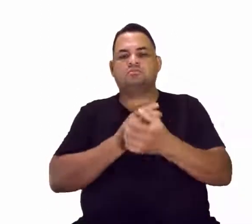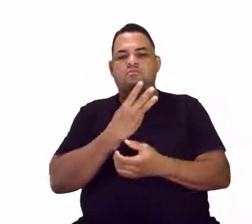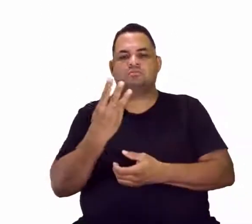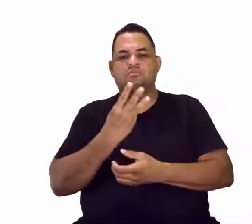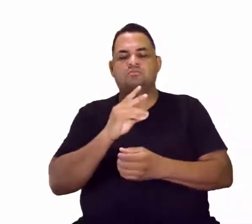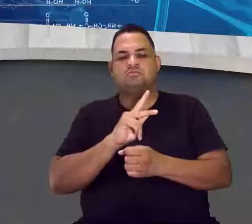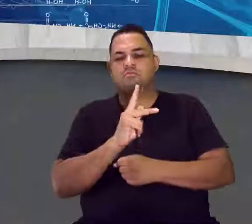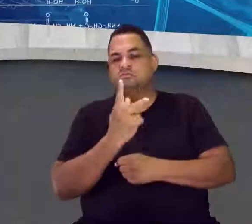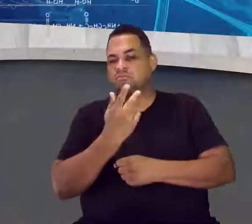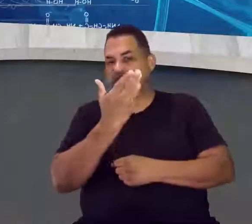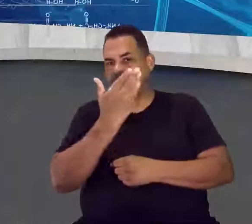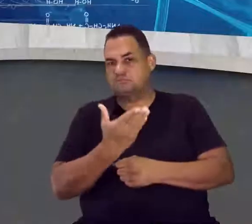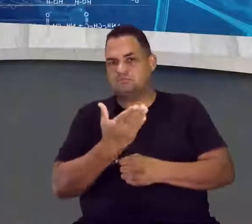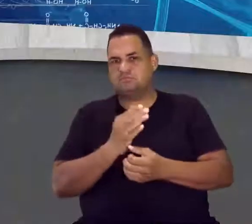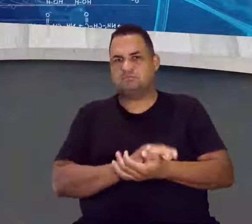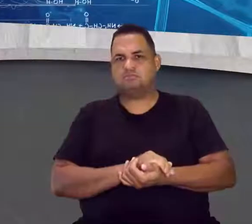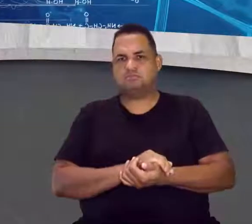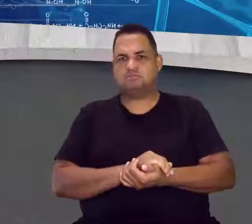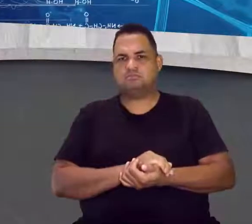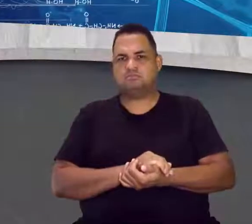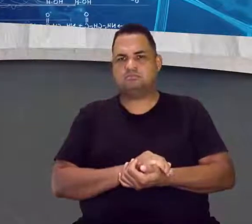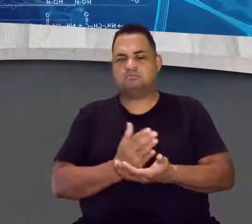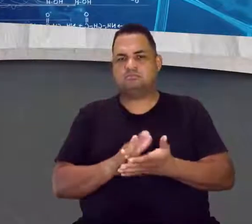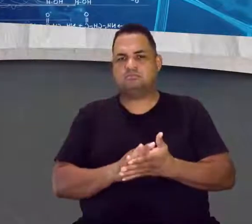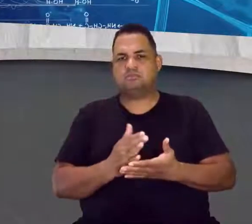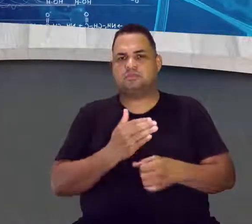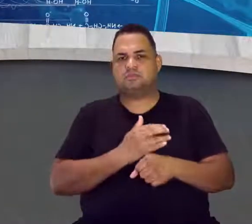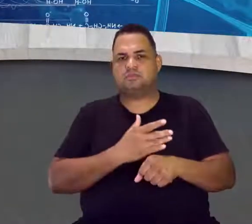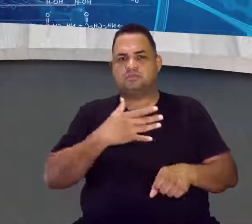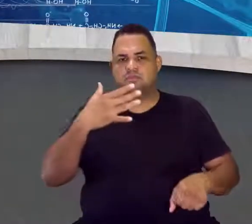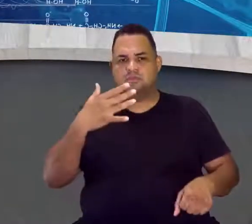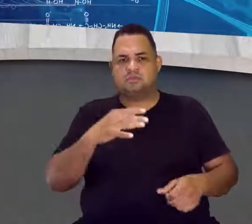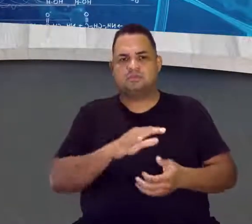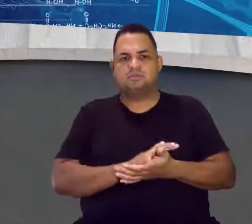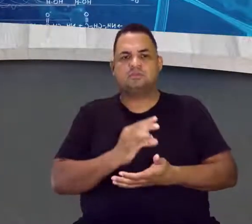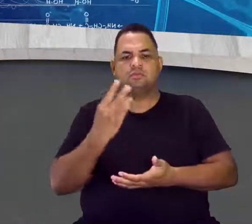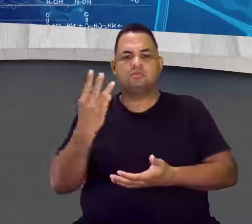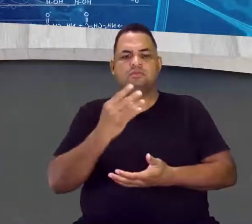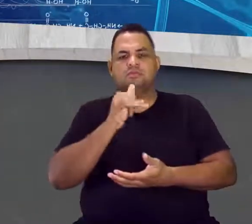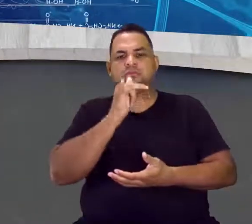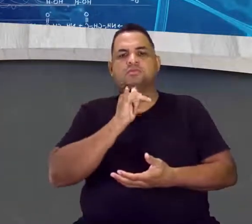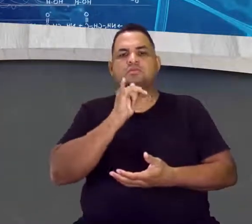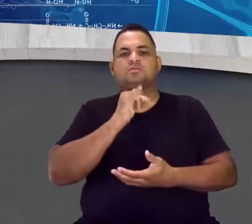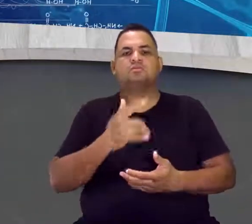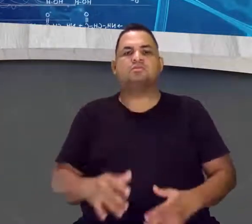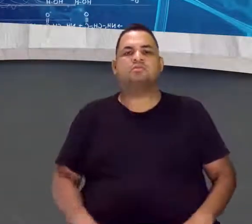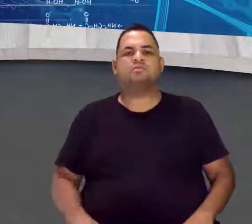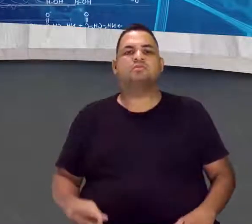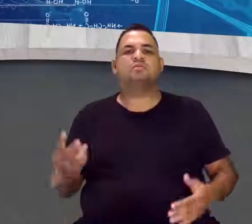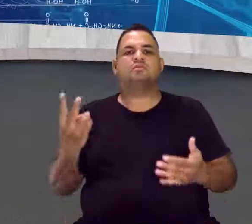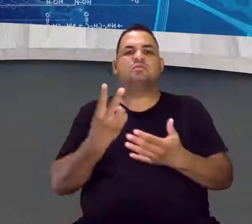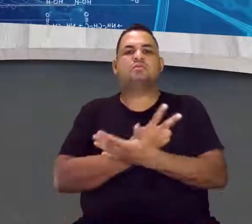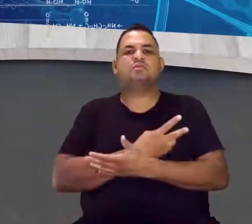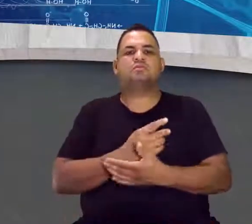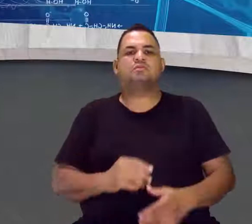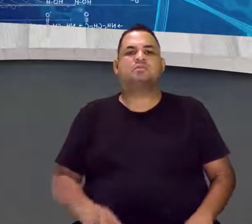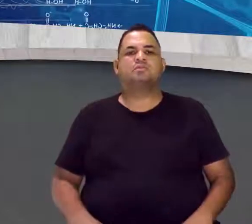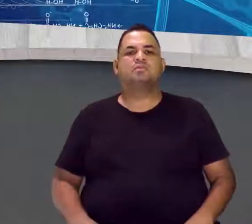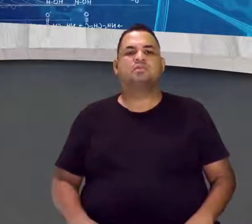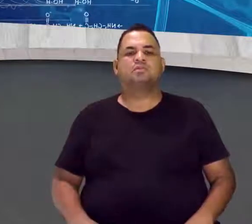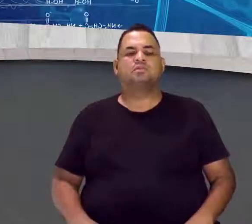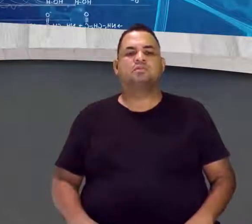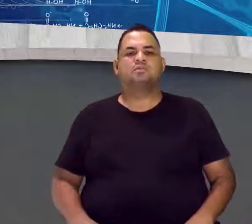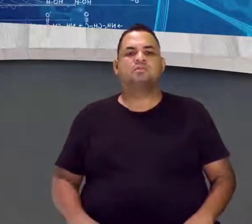3 hidrogênios que estão presentes nesse ácido aqui, que é o nosso terceiro exemplo, o que vai acontecer com eles? Eles estão lá na molécula